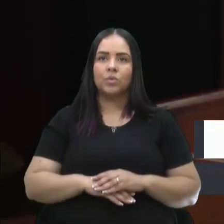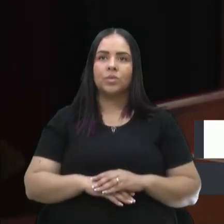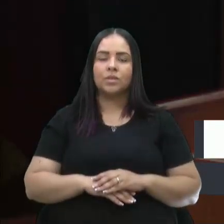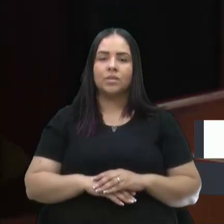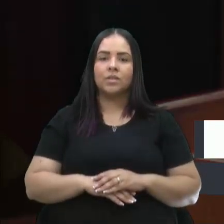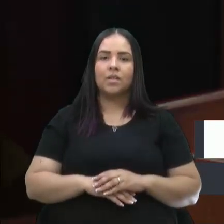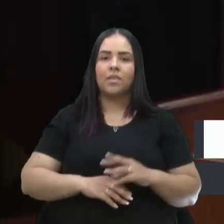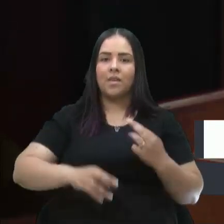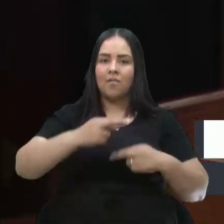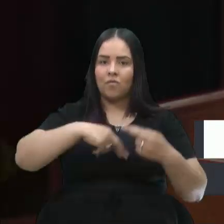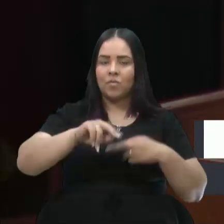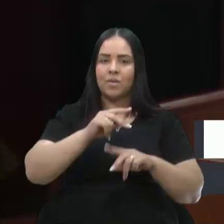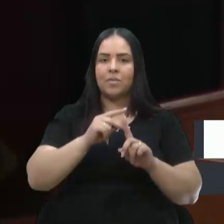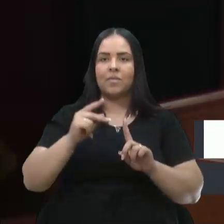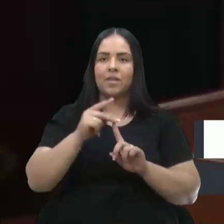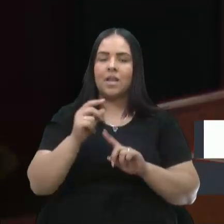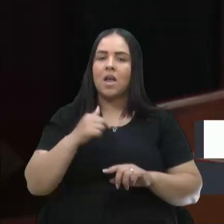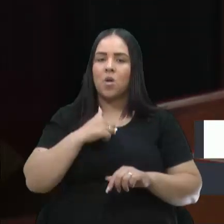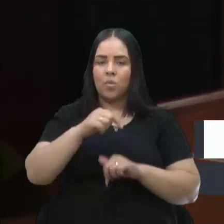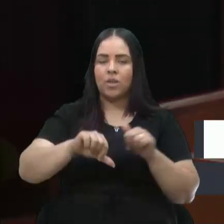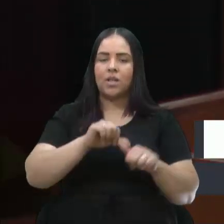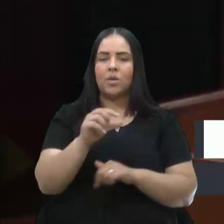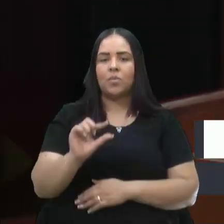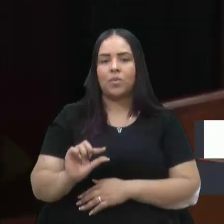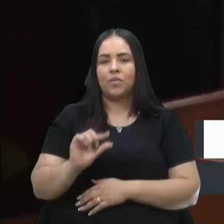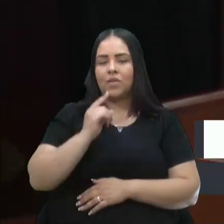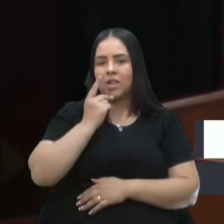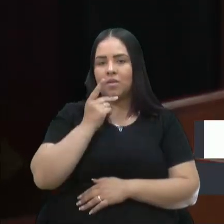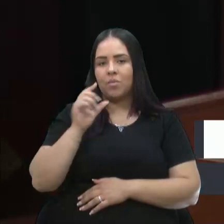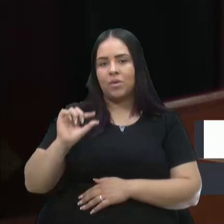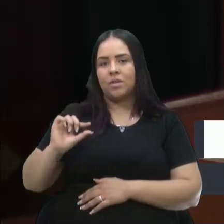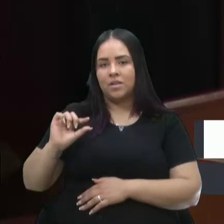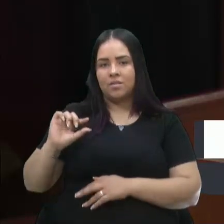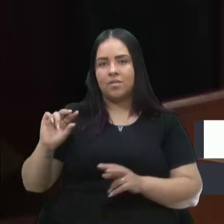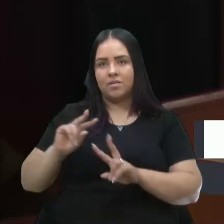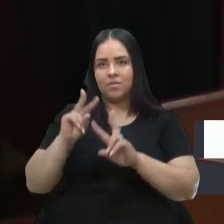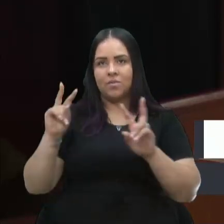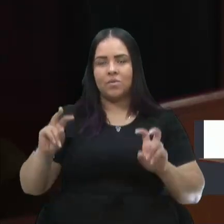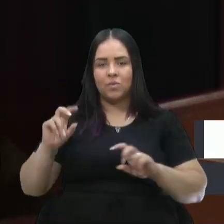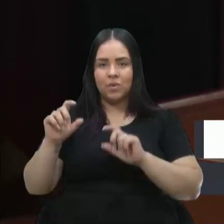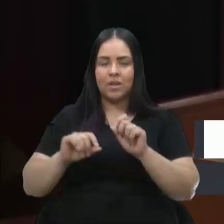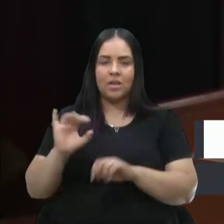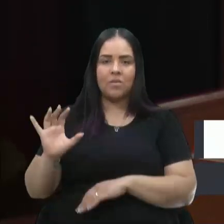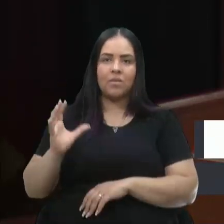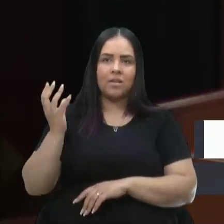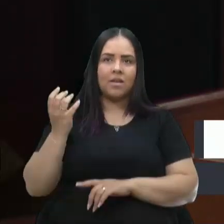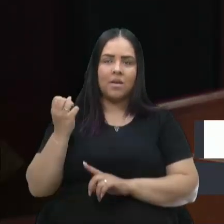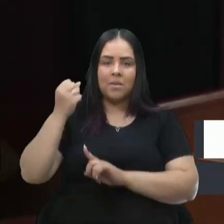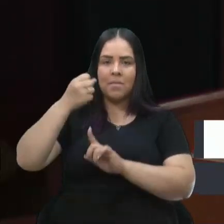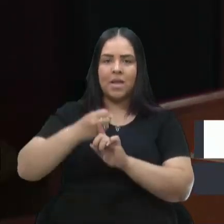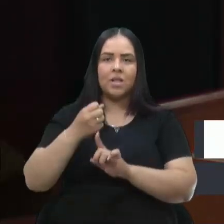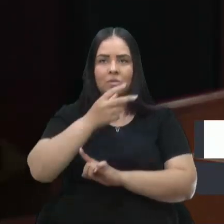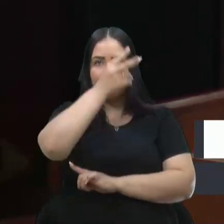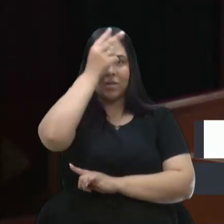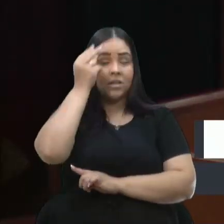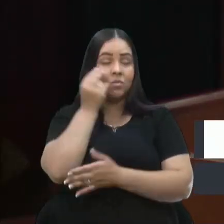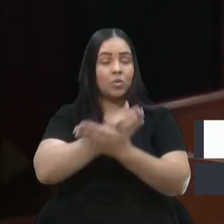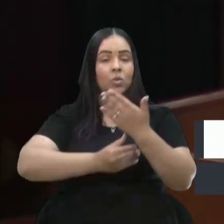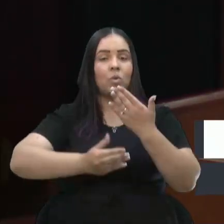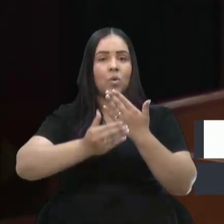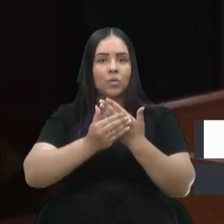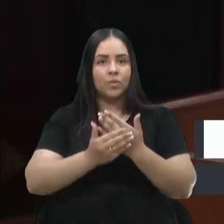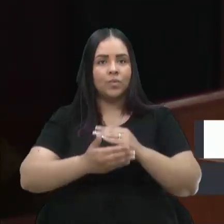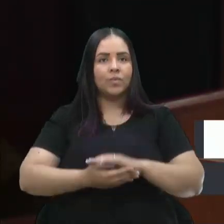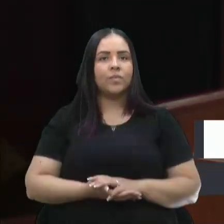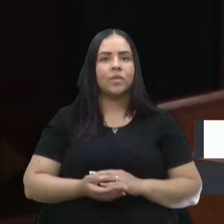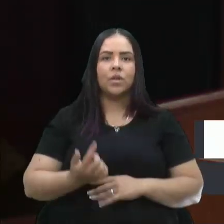da Previdência, decidi mudar um pouco e falar um pouquinho, então, a respeito desta situação que impacta o município como um todo.